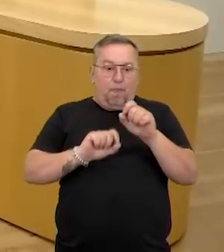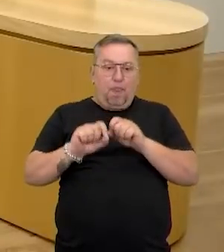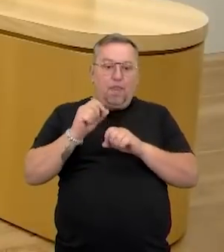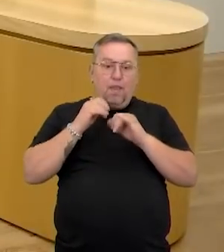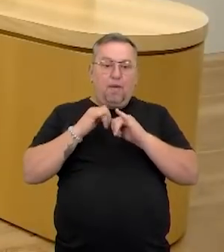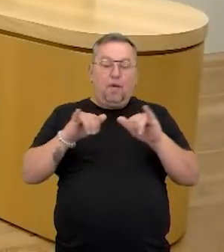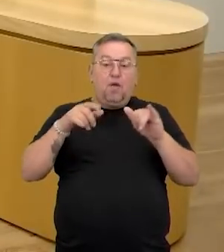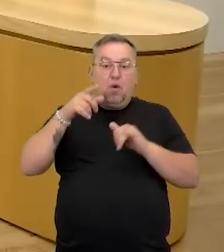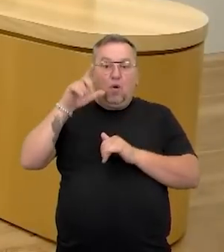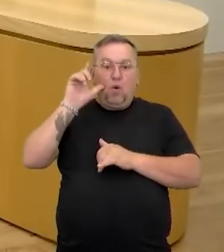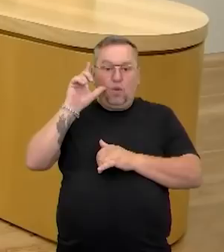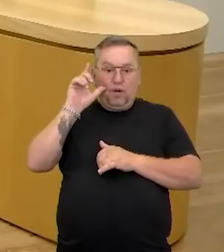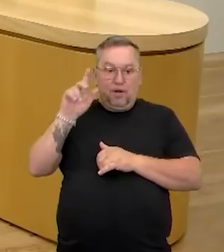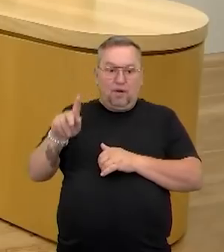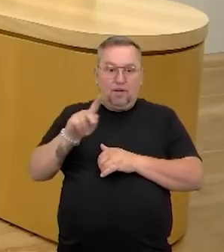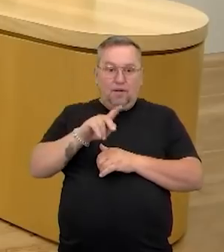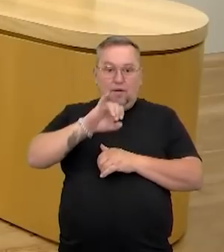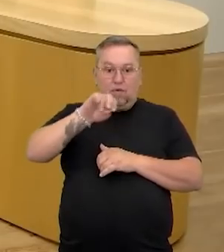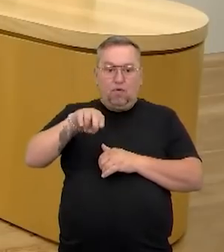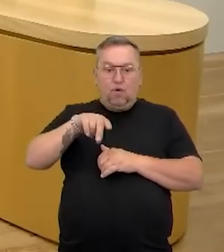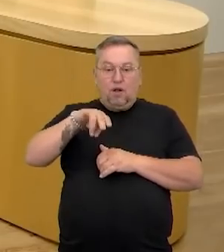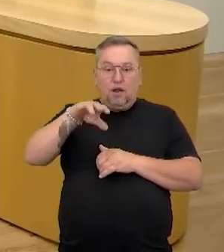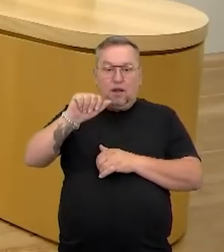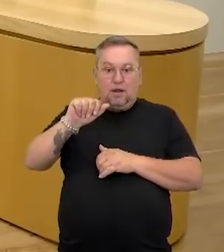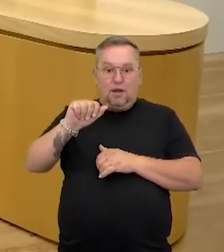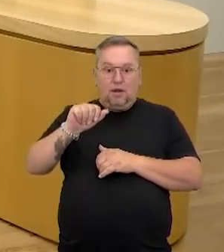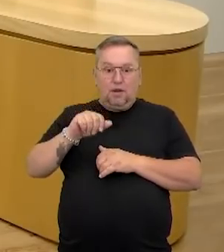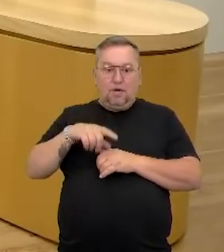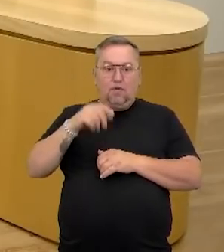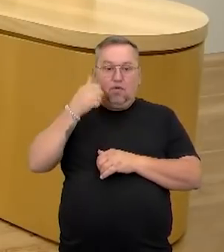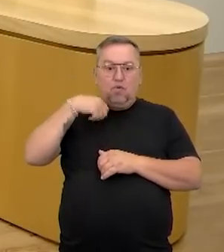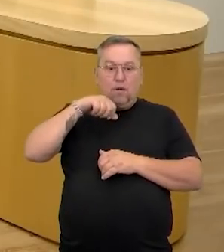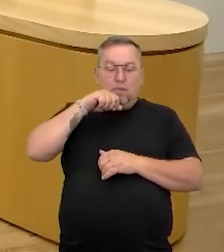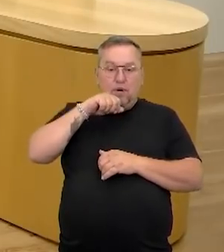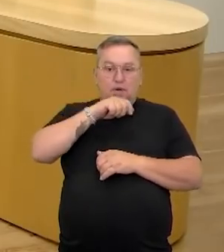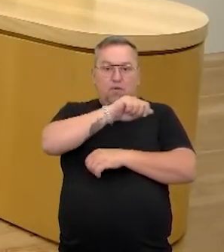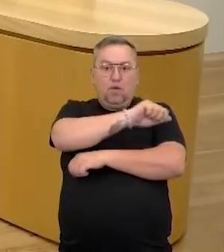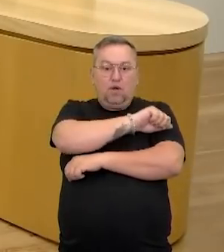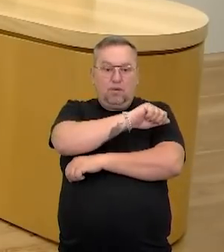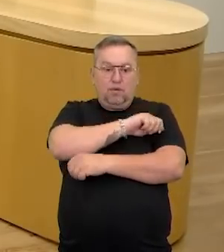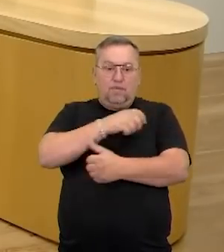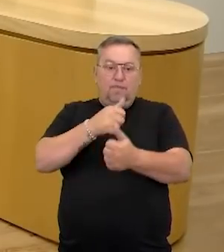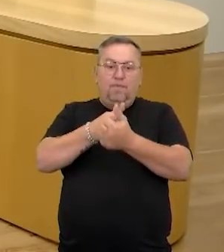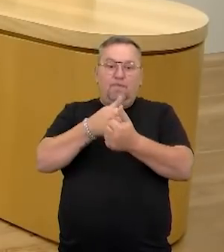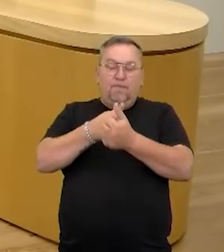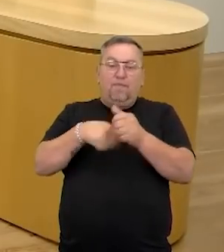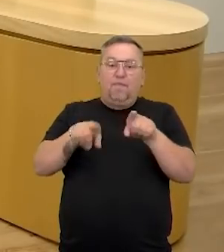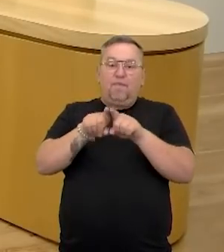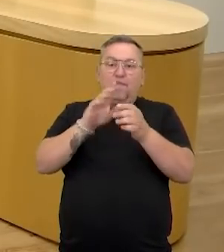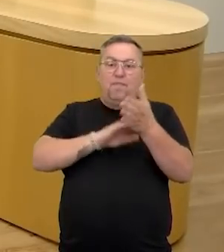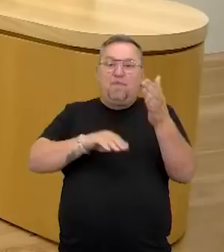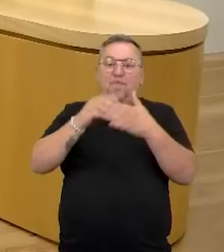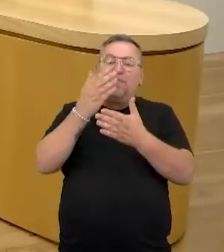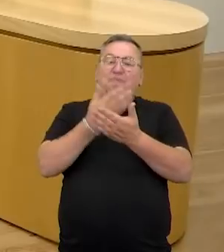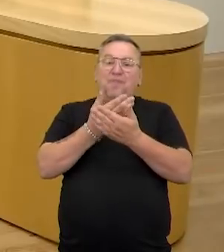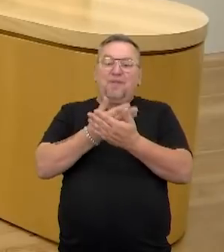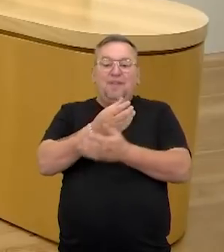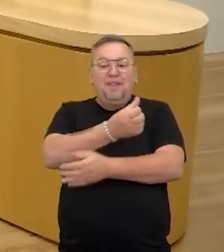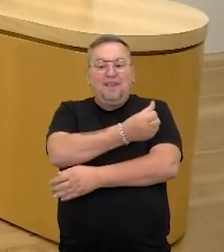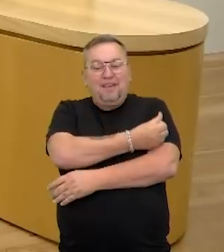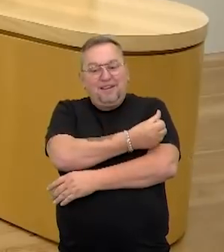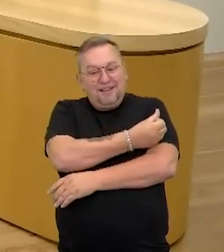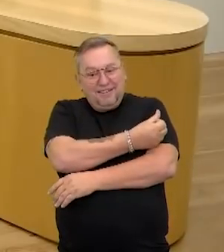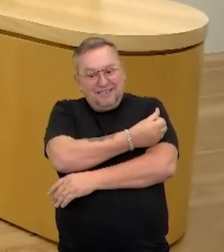uma mensagem ontem, né, da professora Juliana, que recebeu uma mensagem de uma mãe, de um aluno que acompanha aí todas as aulas aí do 6º ano